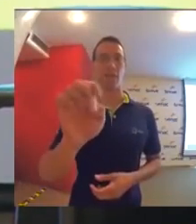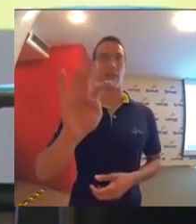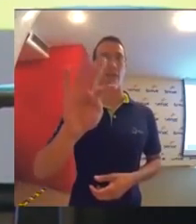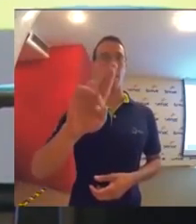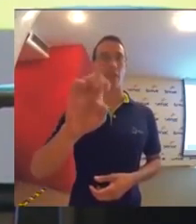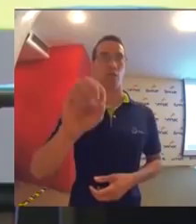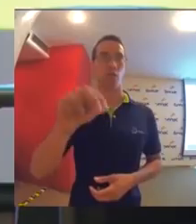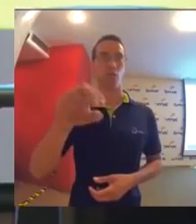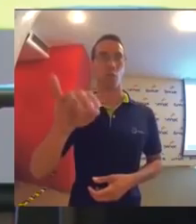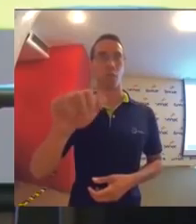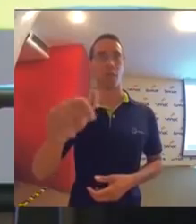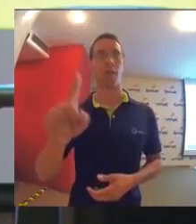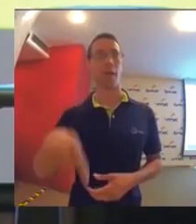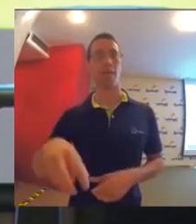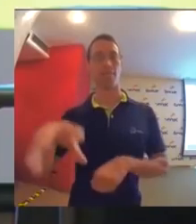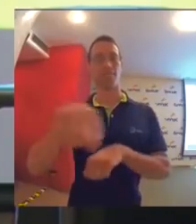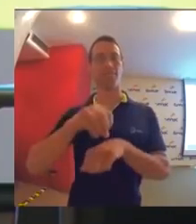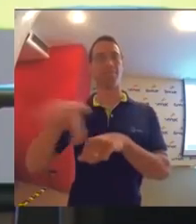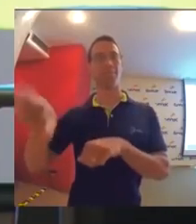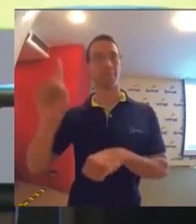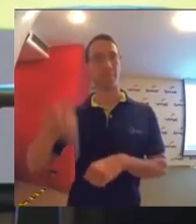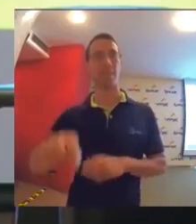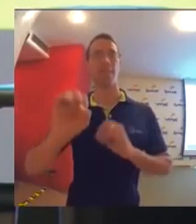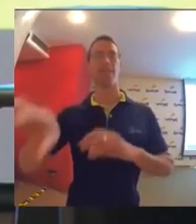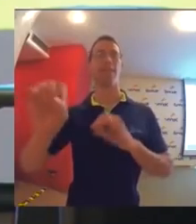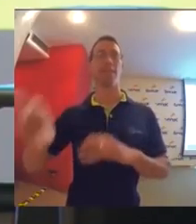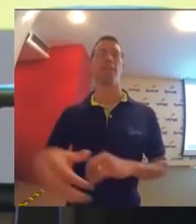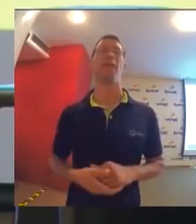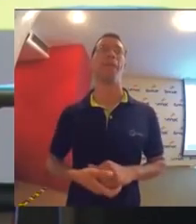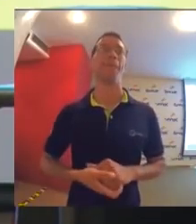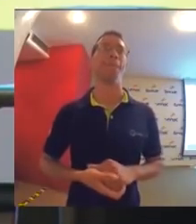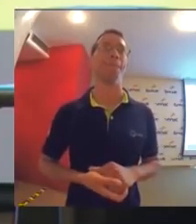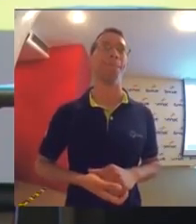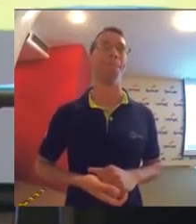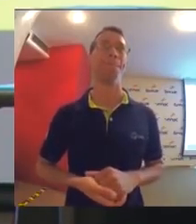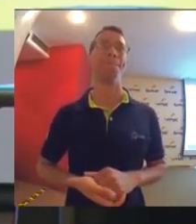individualismo, competitividade negativa e tudo mais.